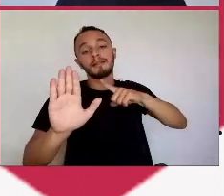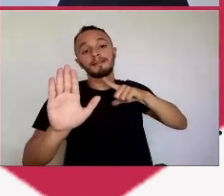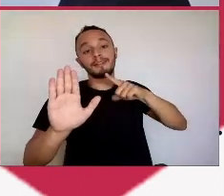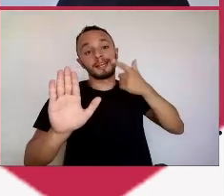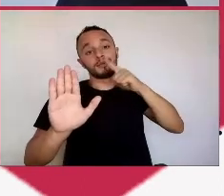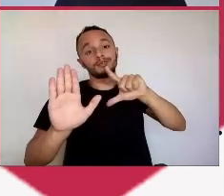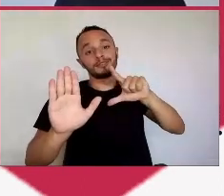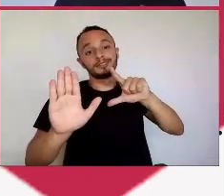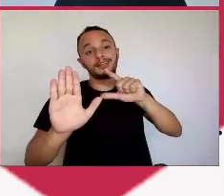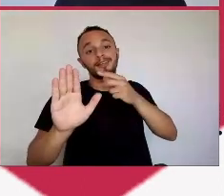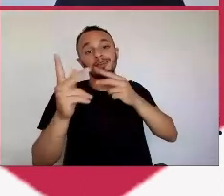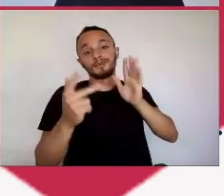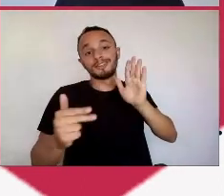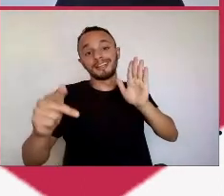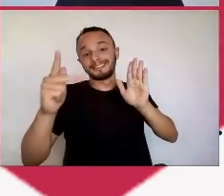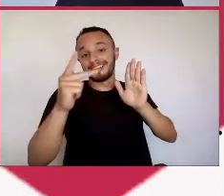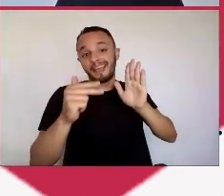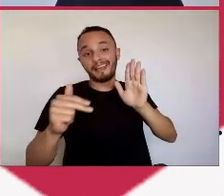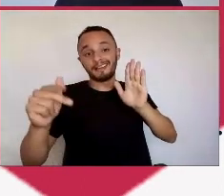no entanto,